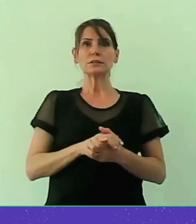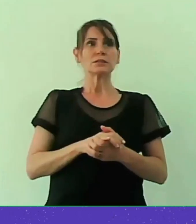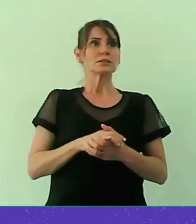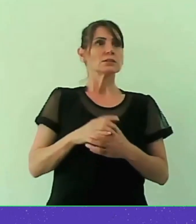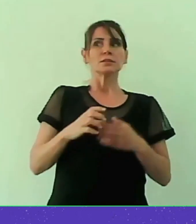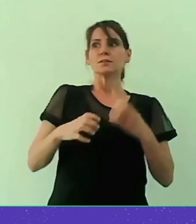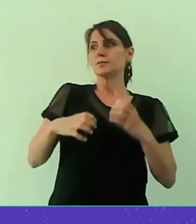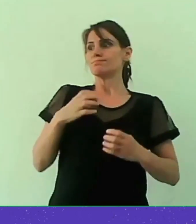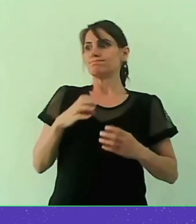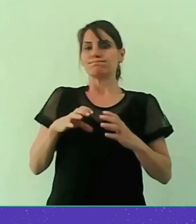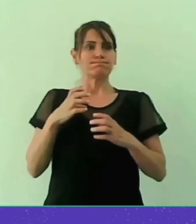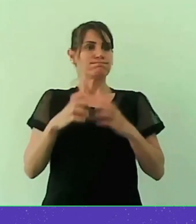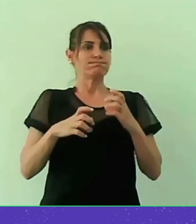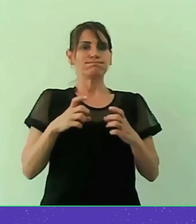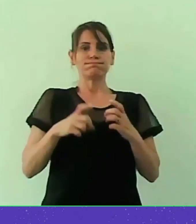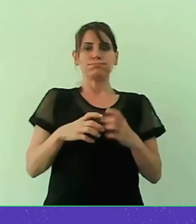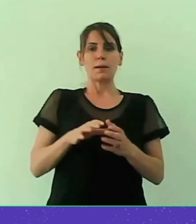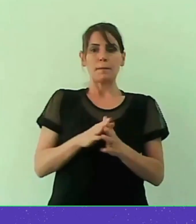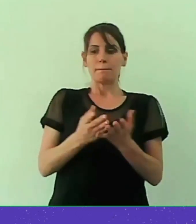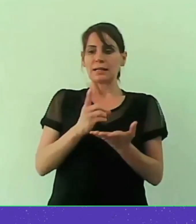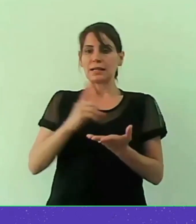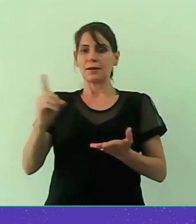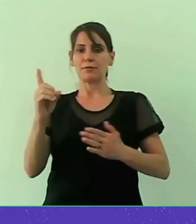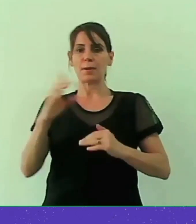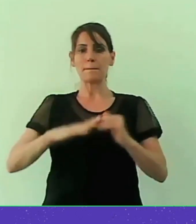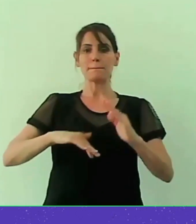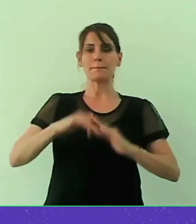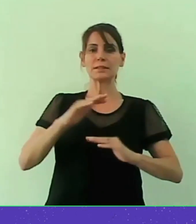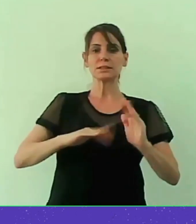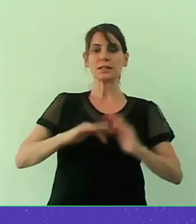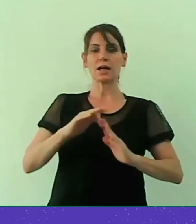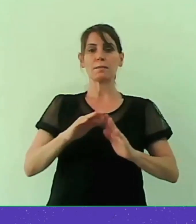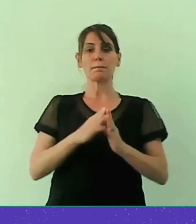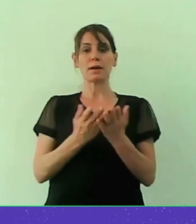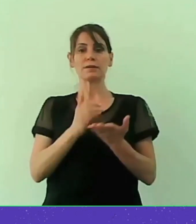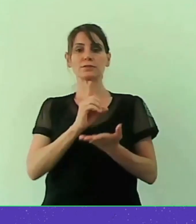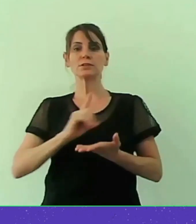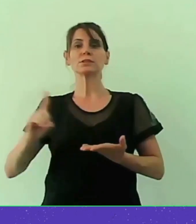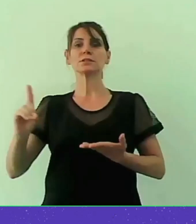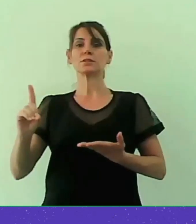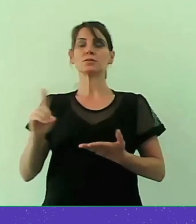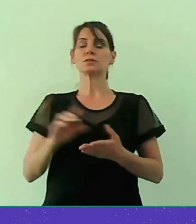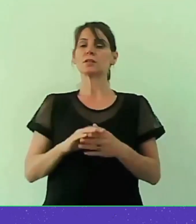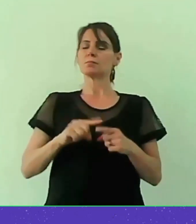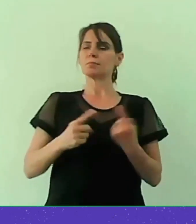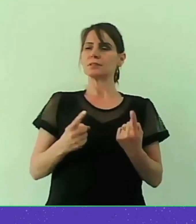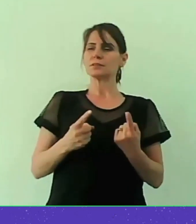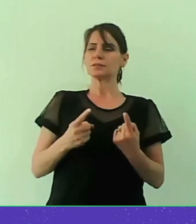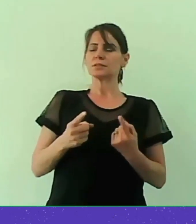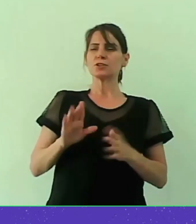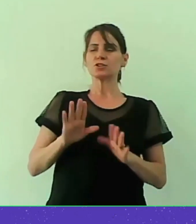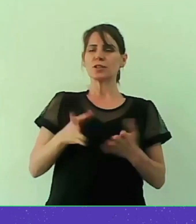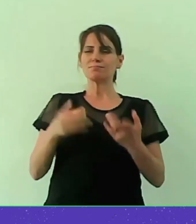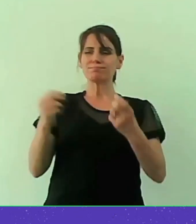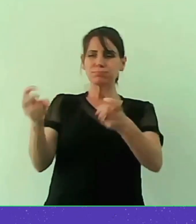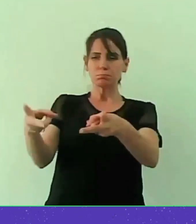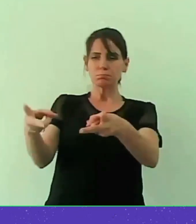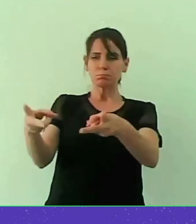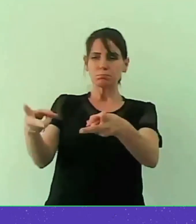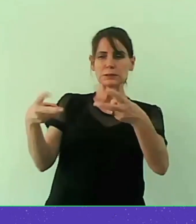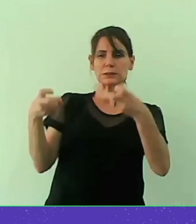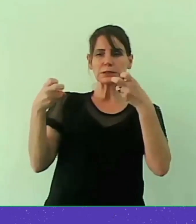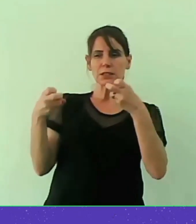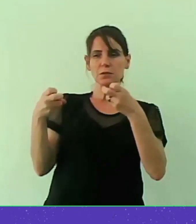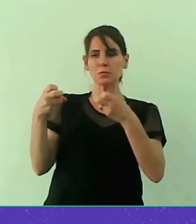palavra. Nós praticávamos a palavra. Mas eu já vejo sinais de que alguns já